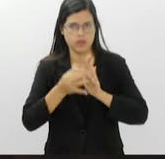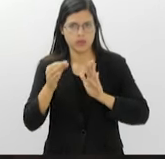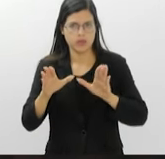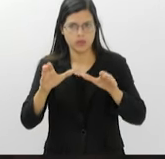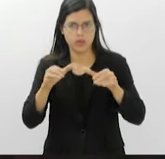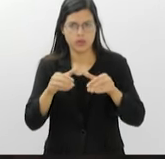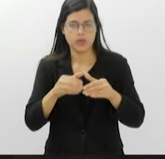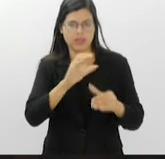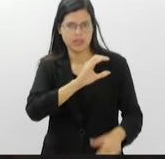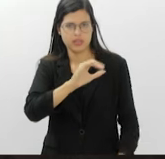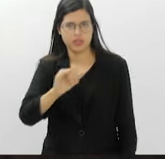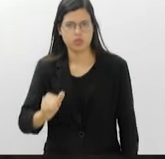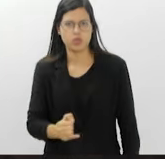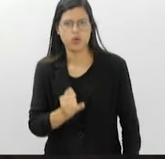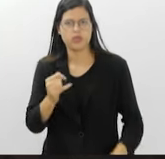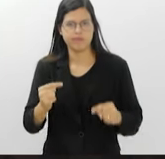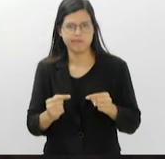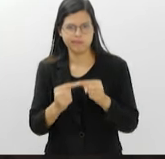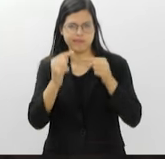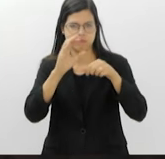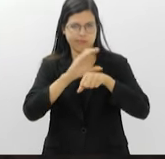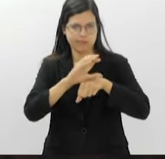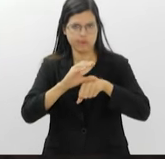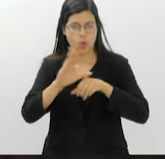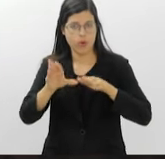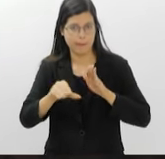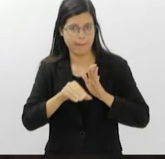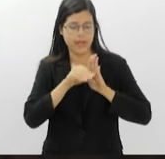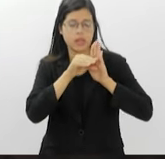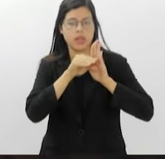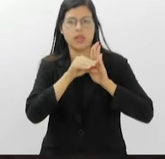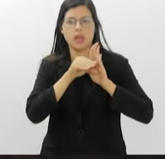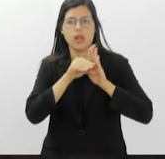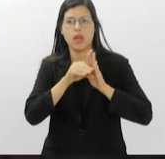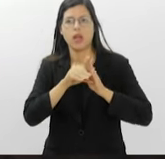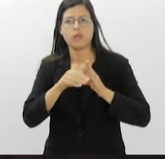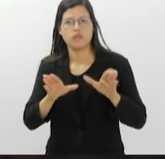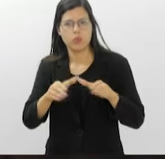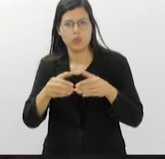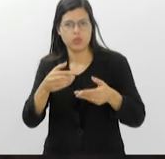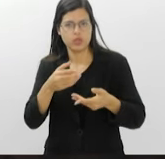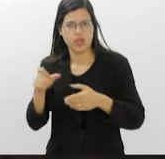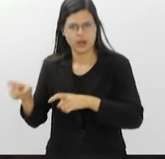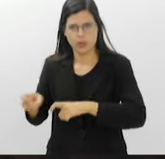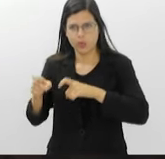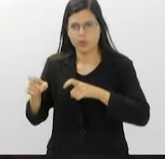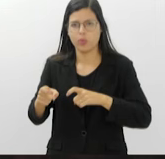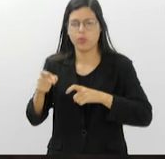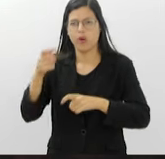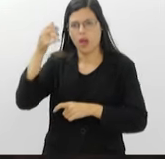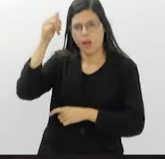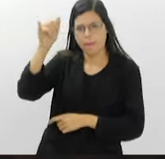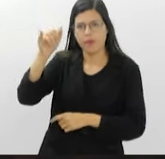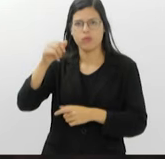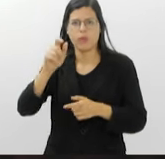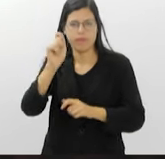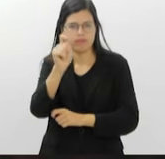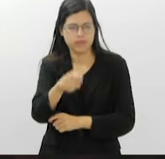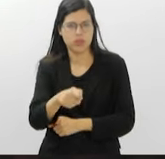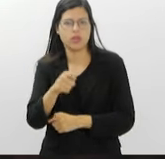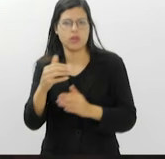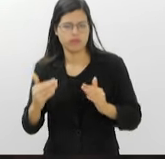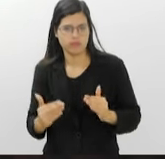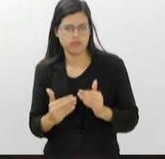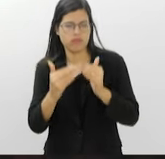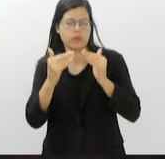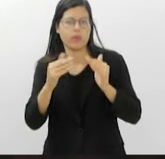comissões Constituição e Justiça pela constitucionalidade com emenda, de Agricultura, Pecuária, Políticas Rural, Agrária, Pesqueira, favorável com a emenda